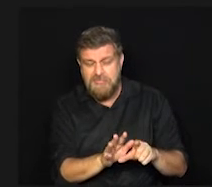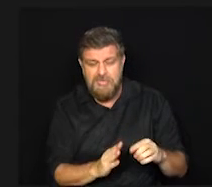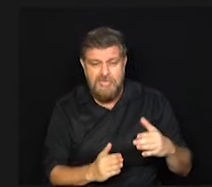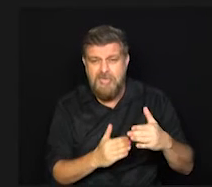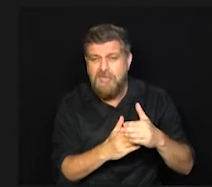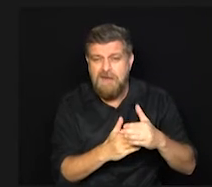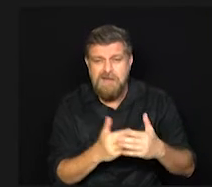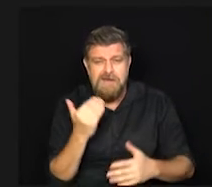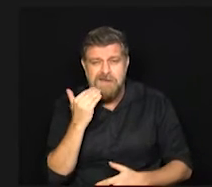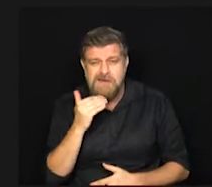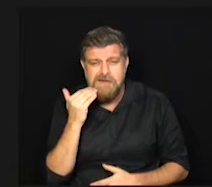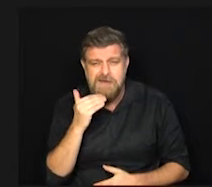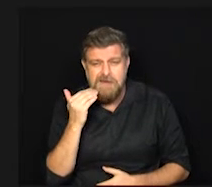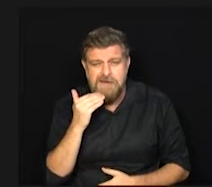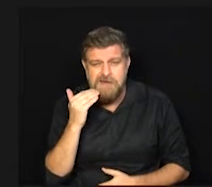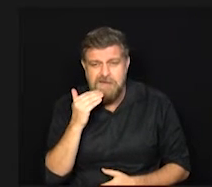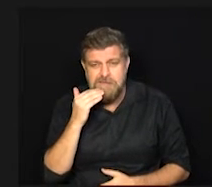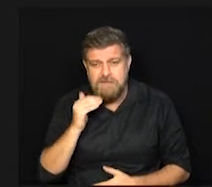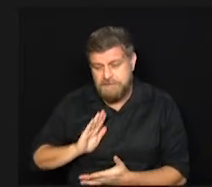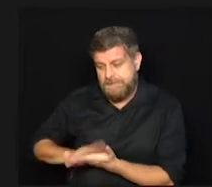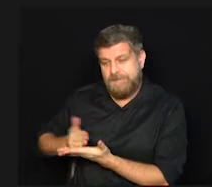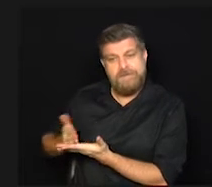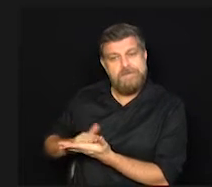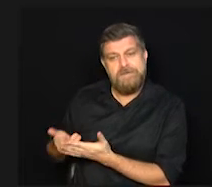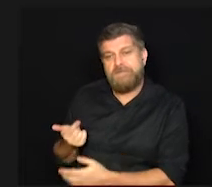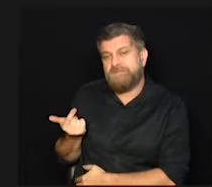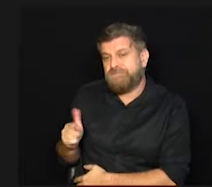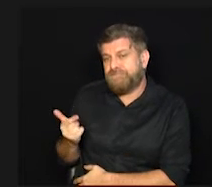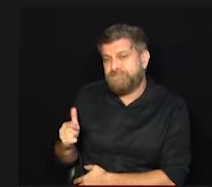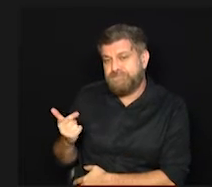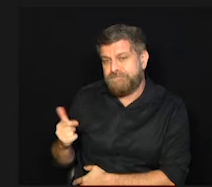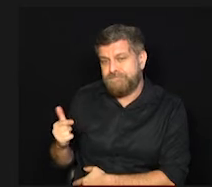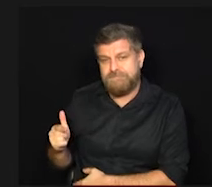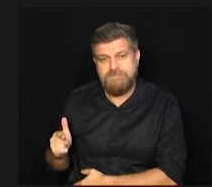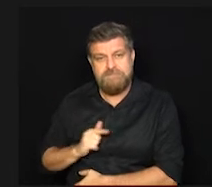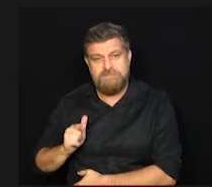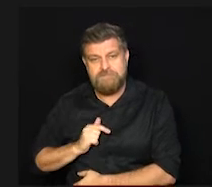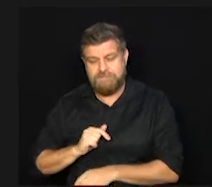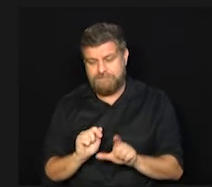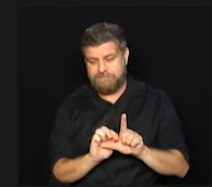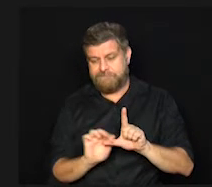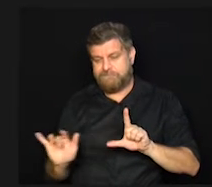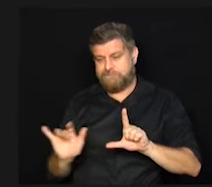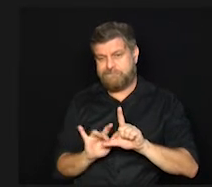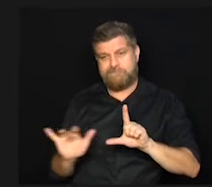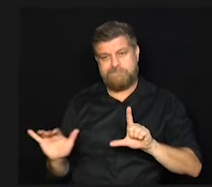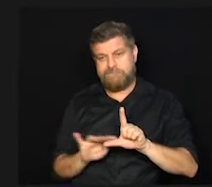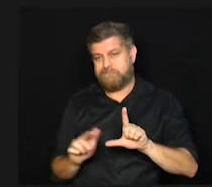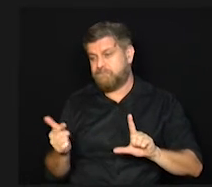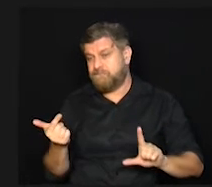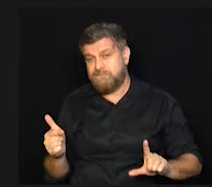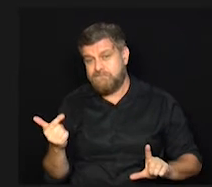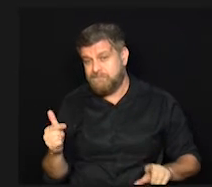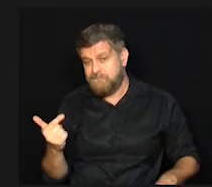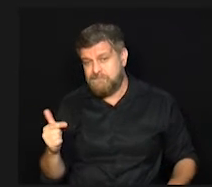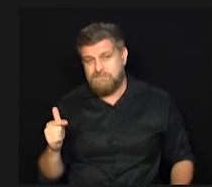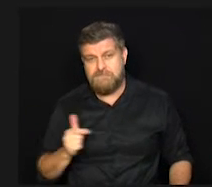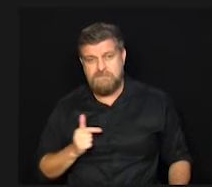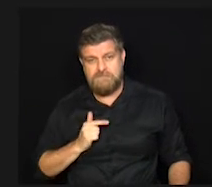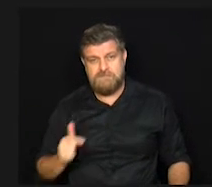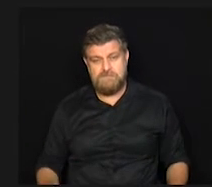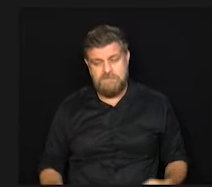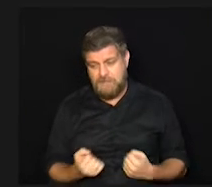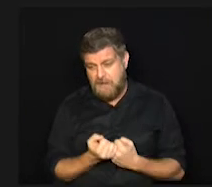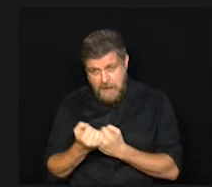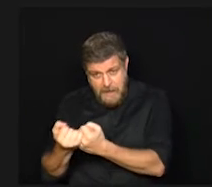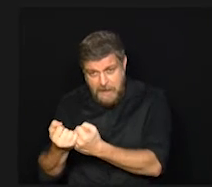precária, que não tem o intérprete em Libras, que não tem a legenda, que não tem o auxílio para a